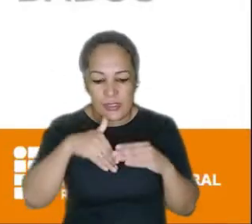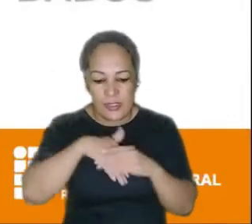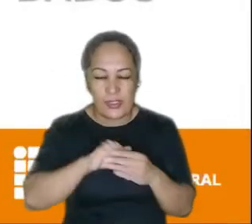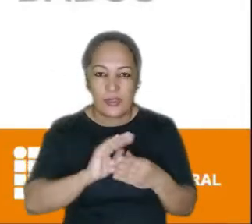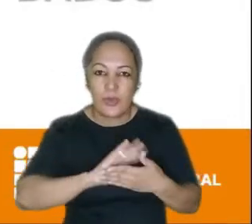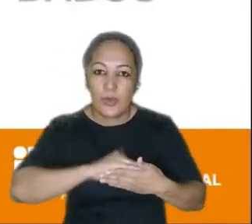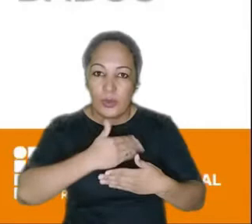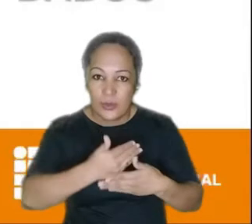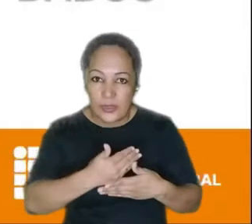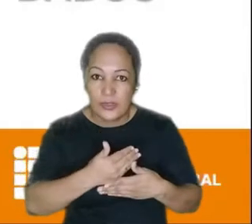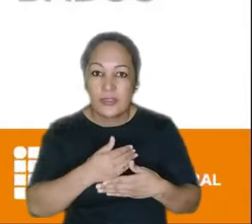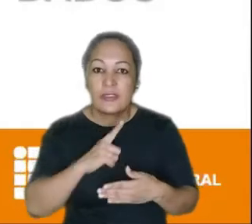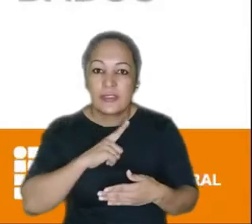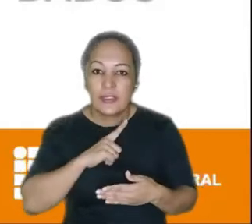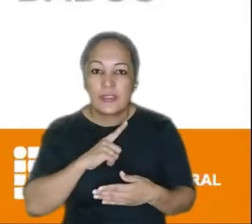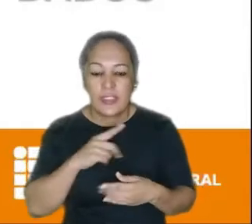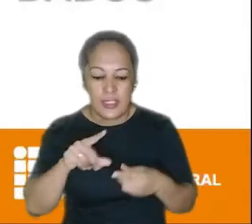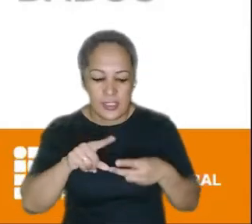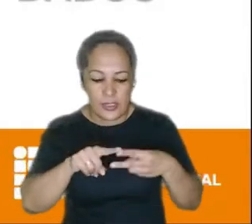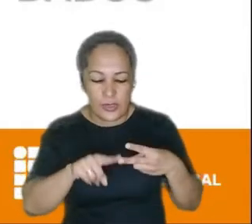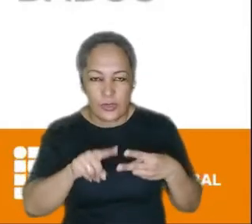esses dois níveis de usuários. Tá? A gente